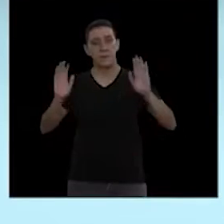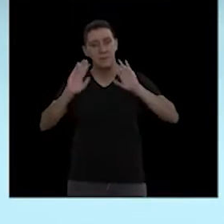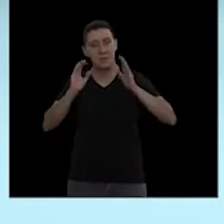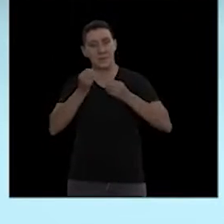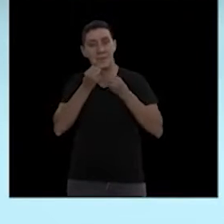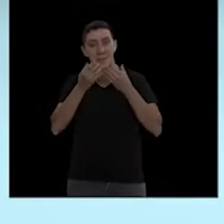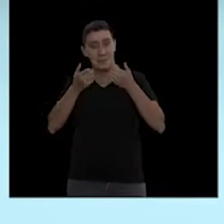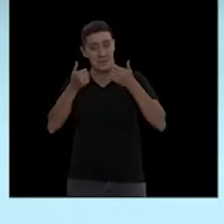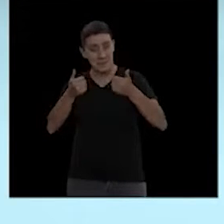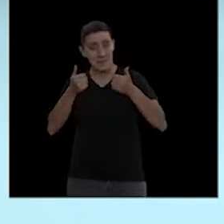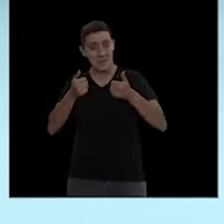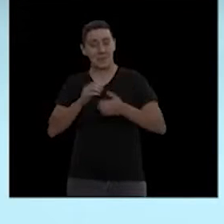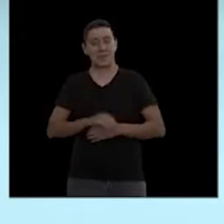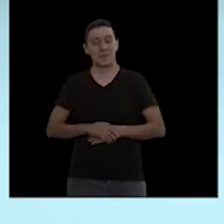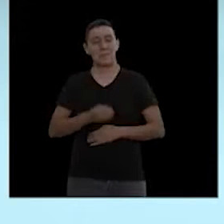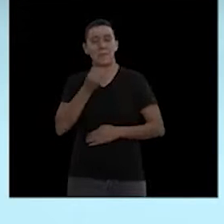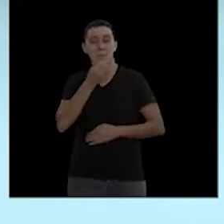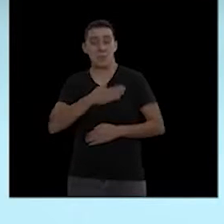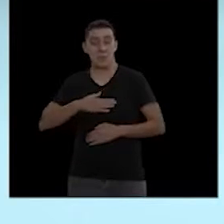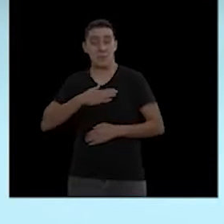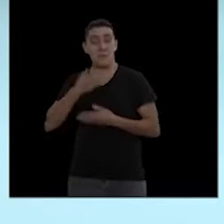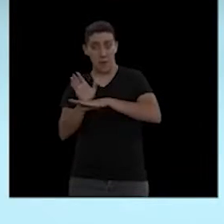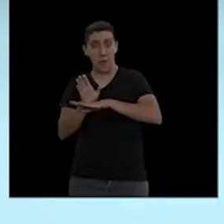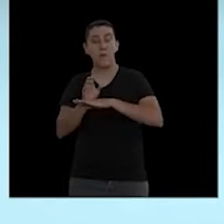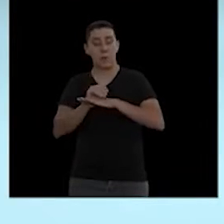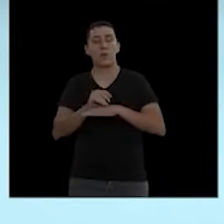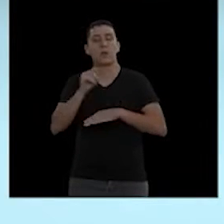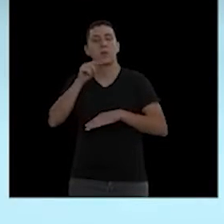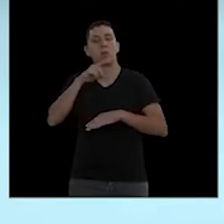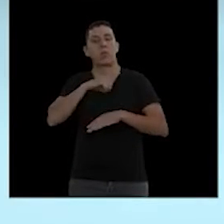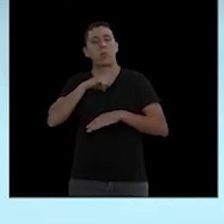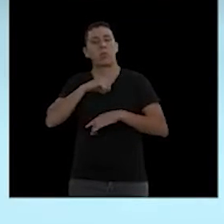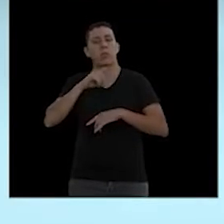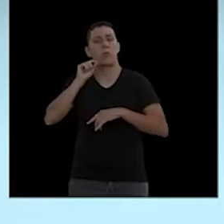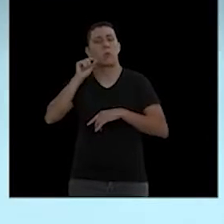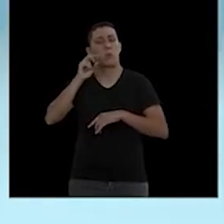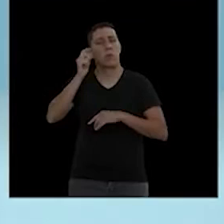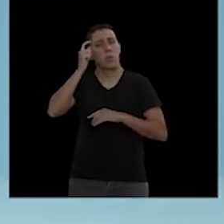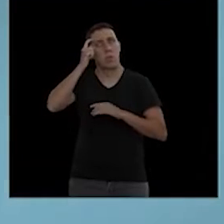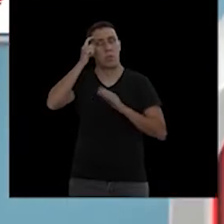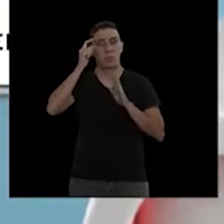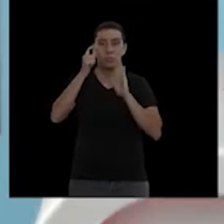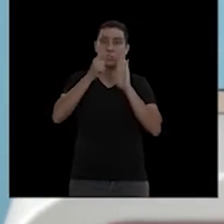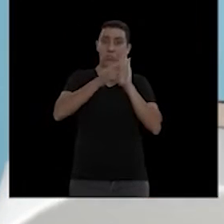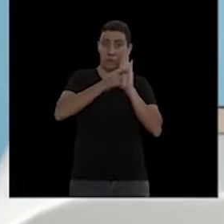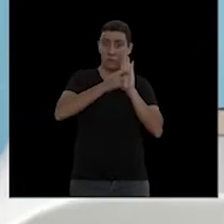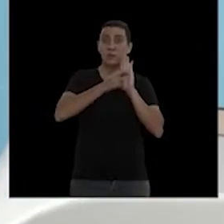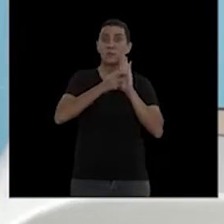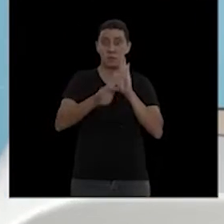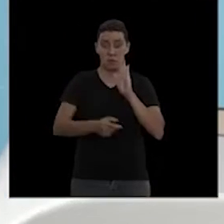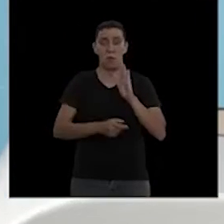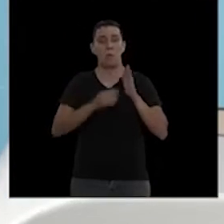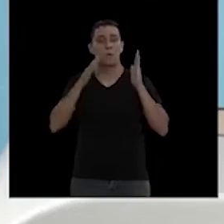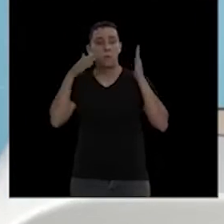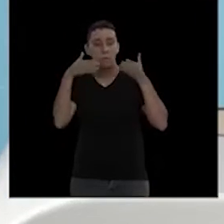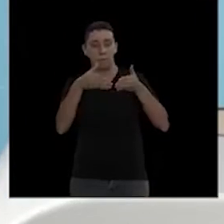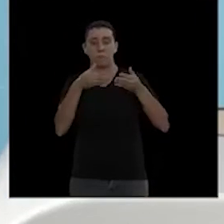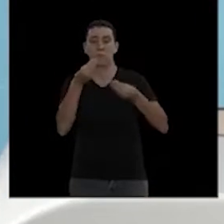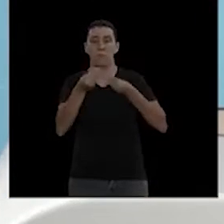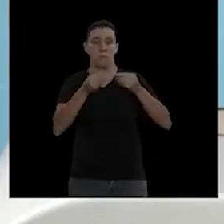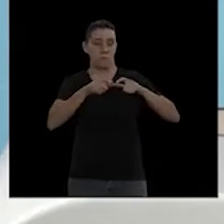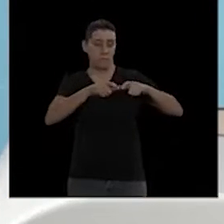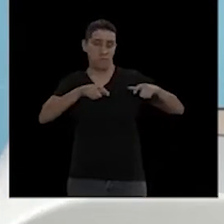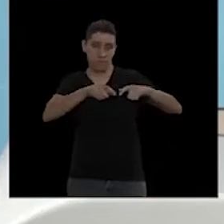Olá pessoal tudo bem é sejam bem-vindos hoje nós vamos falar de inteligência artificial em plantas